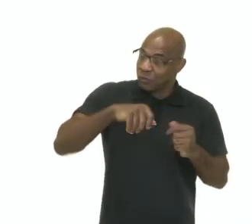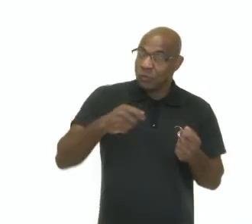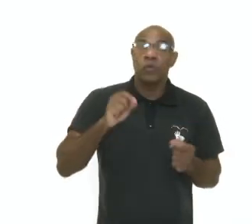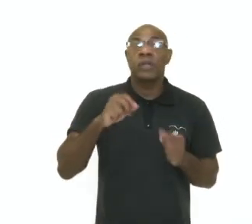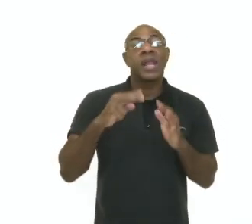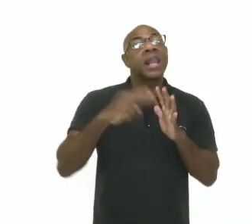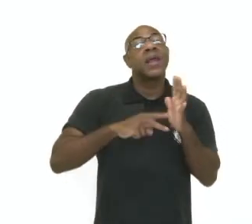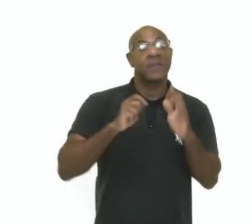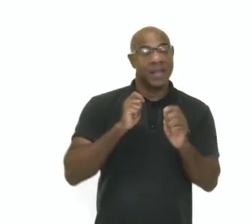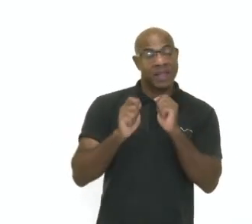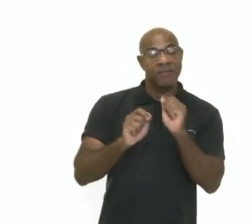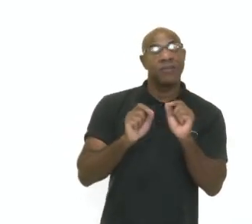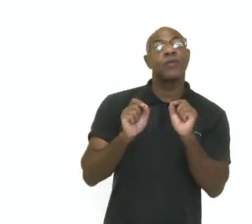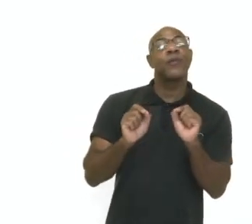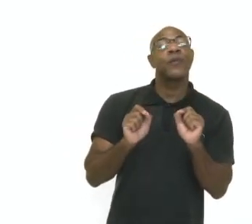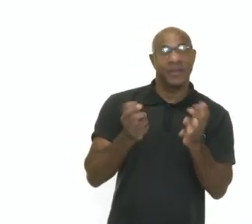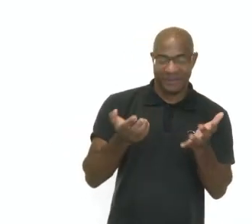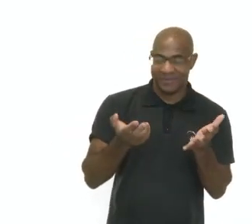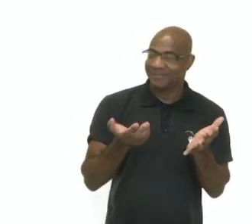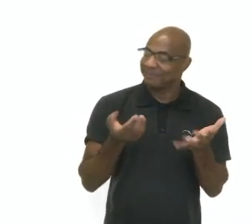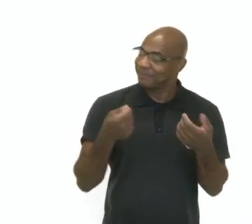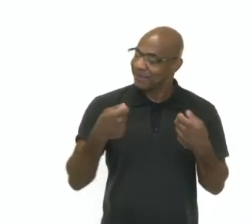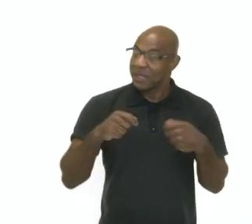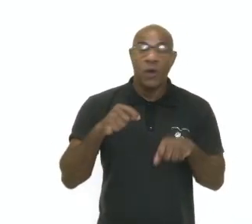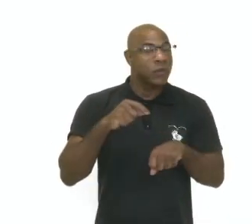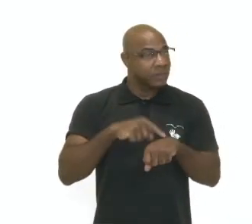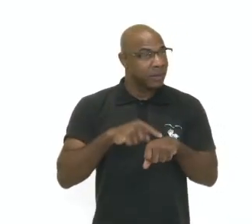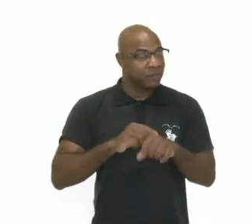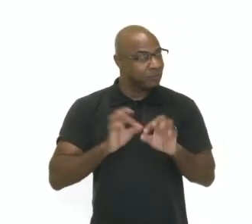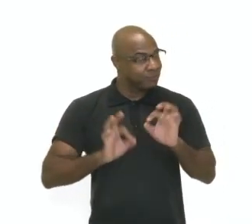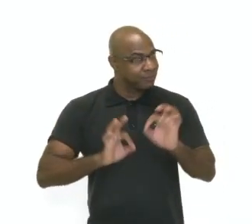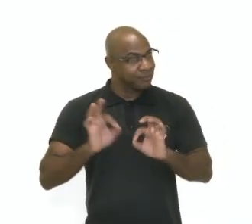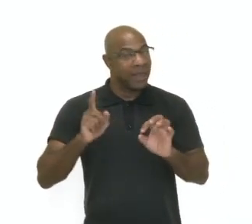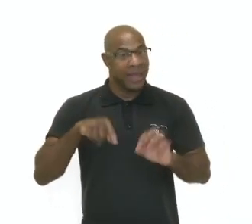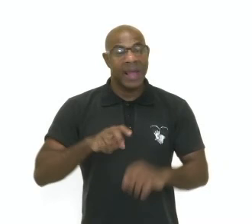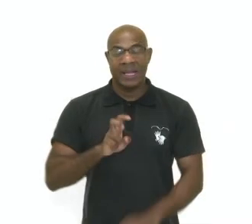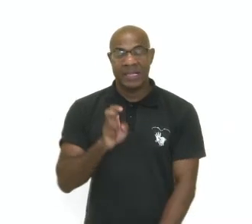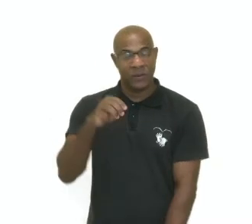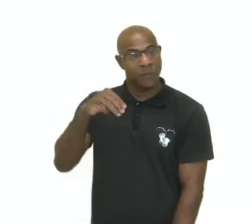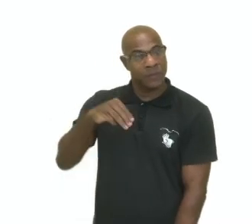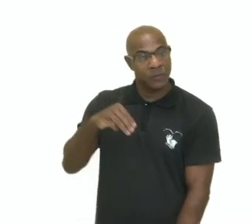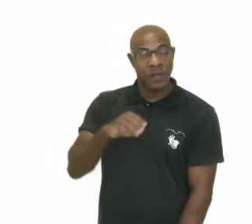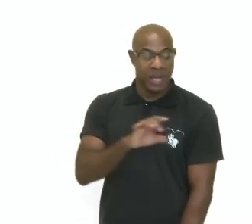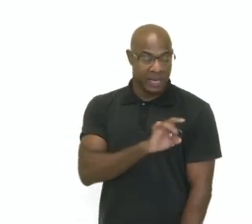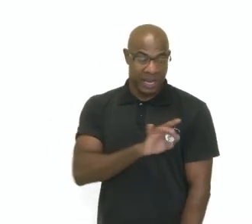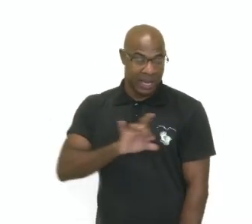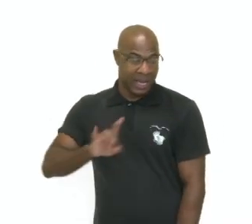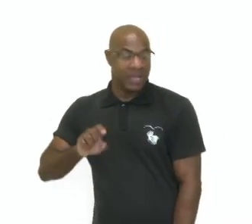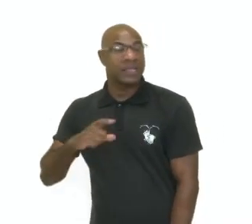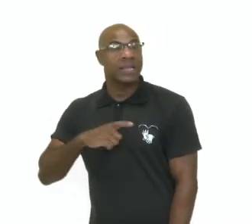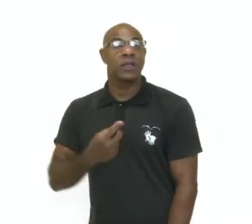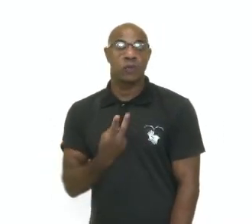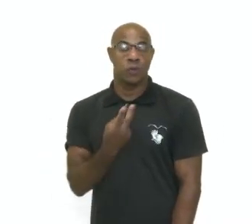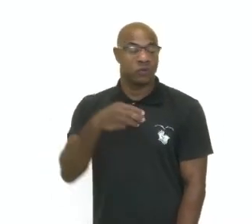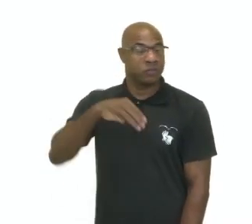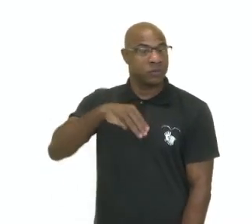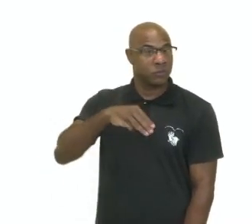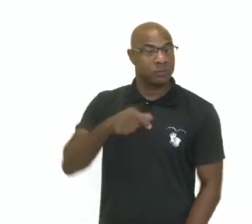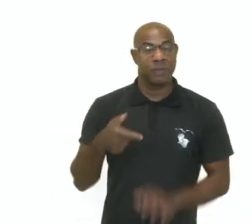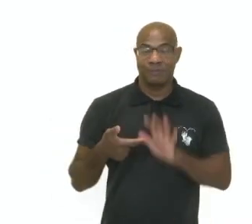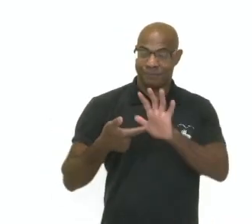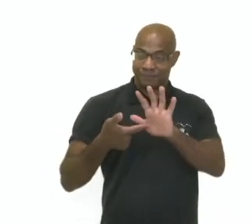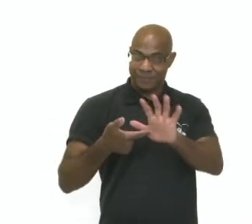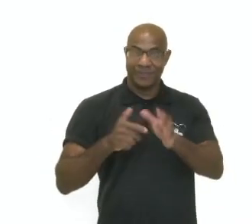na entrevista. O tempo de preparação será de 5 minutos e cada grupo terá 2 minutos para a